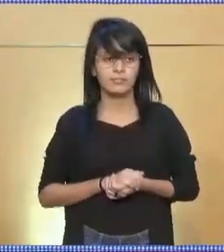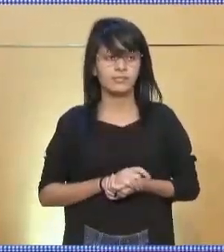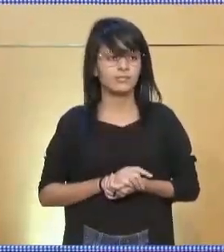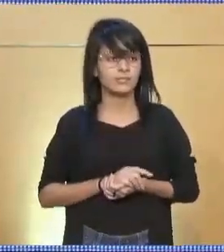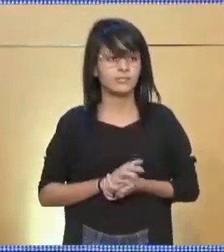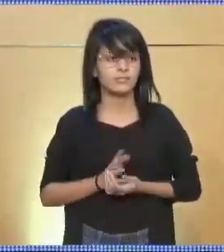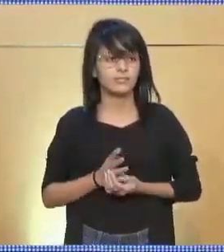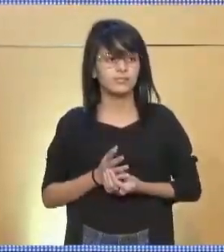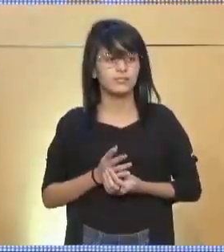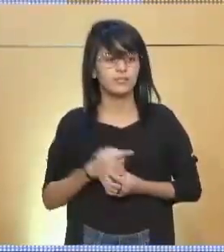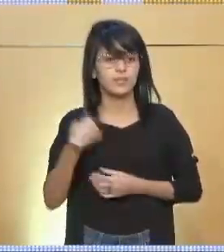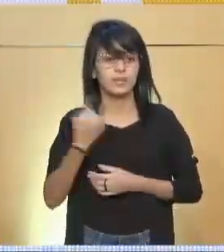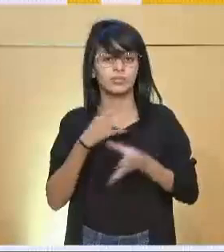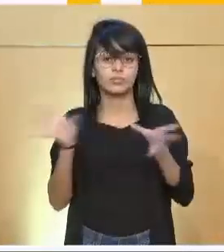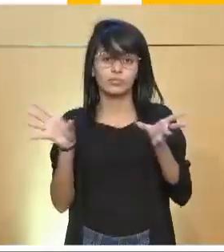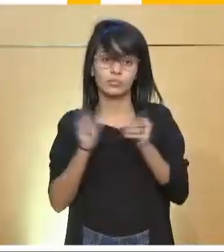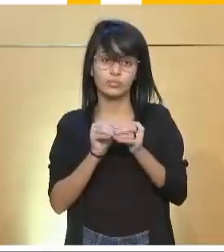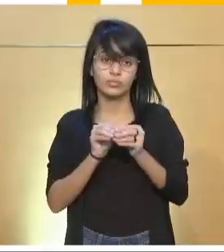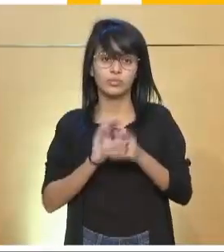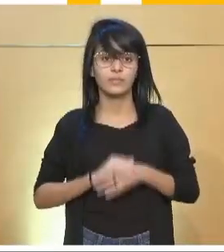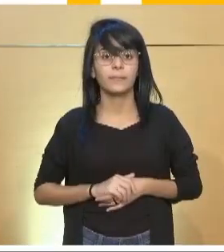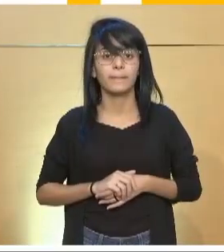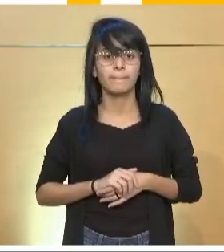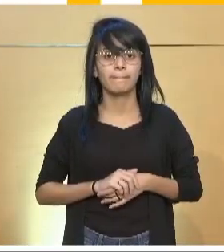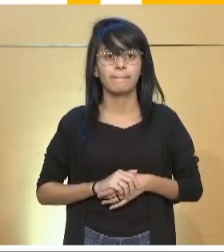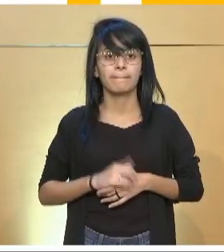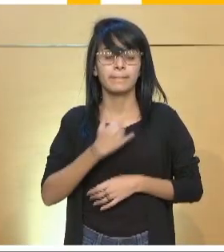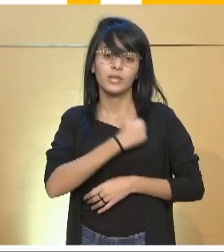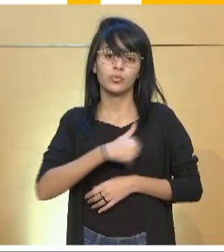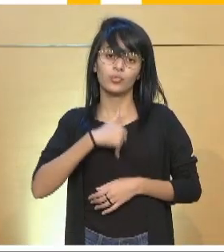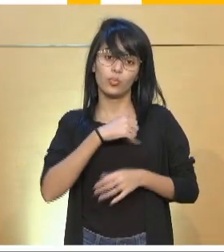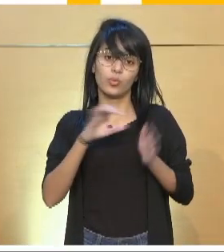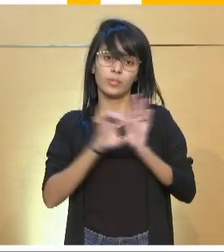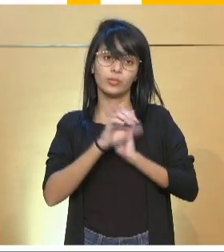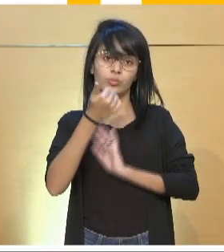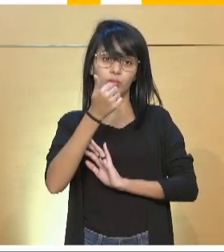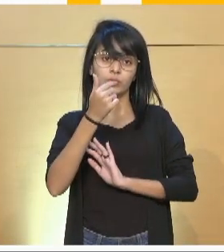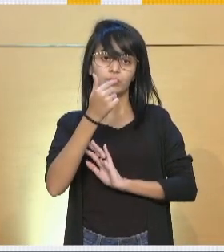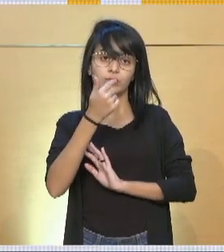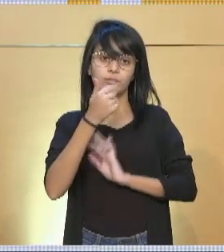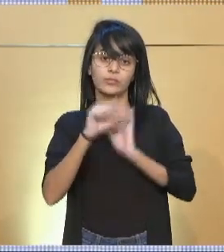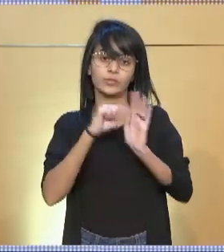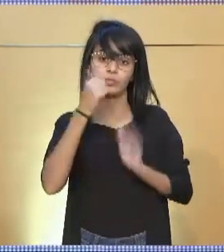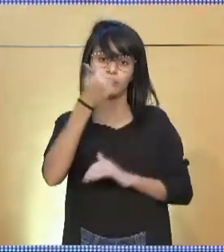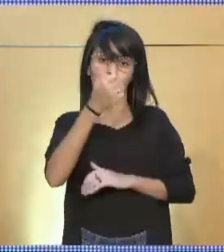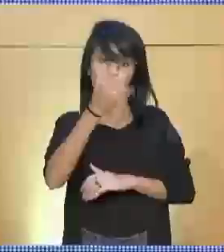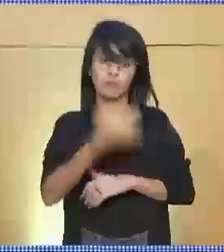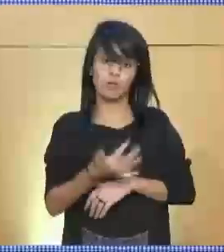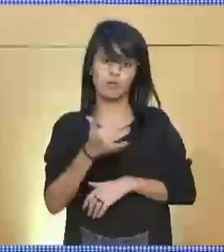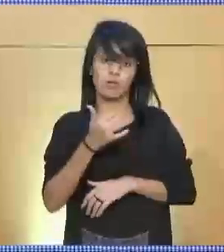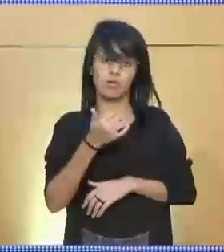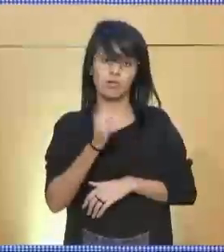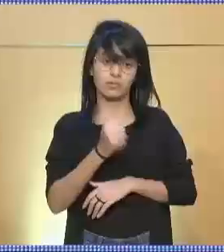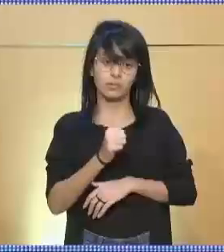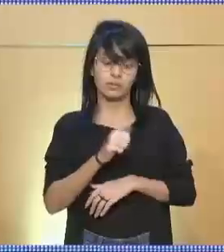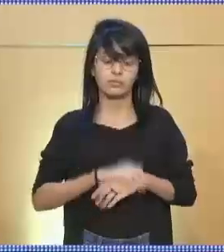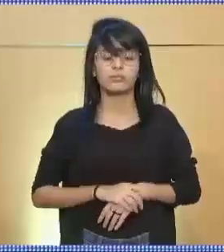para as nossas considerações, João 8, de 1 a 11. Jesus estava ensinando no